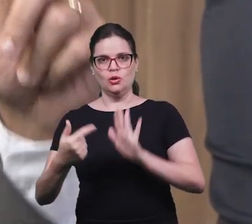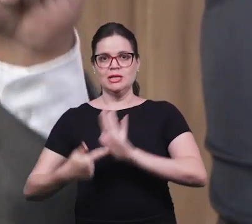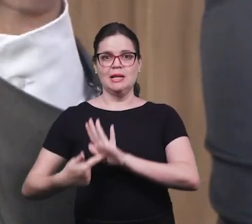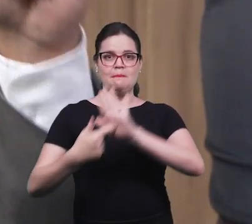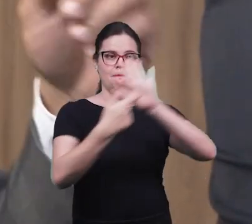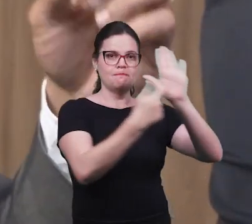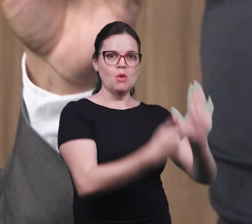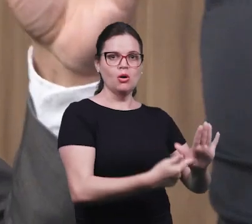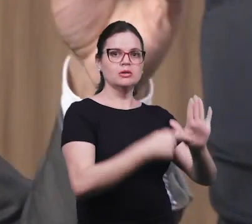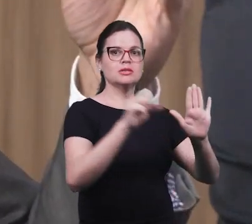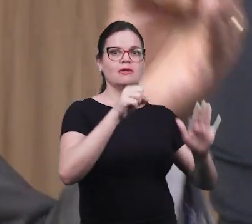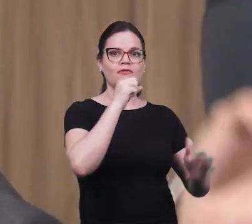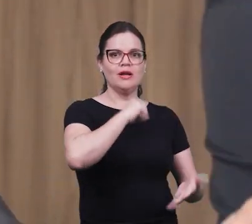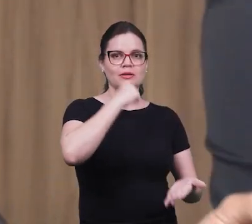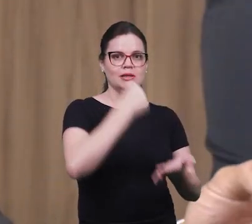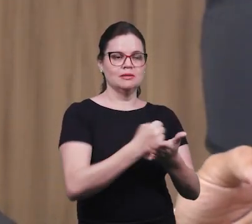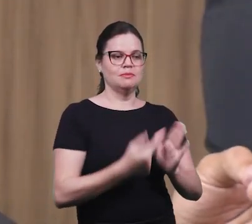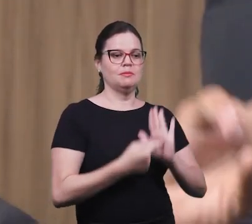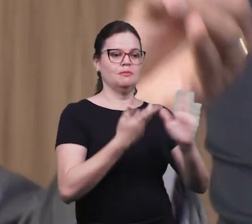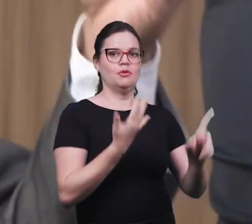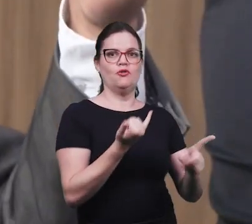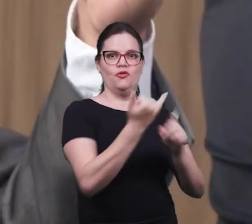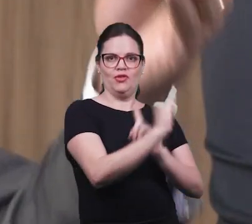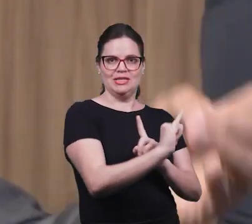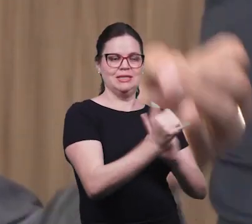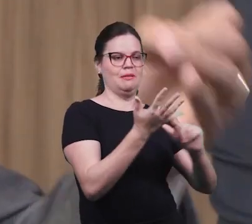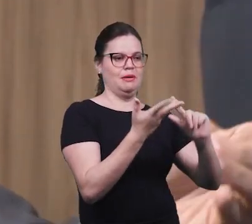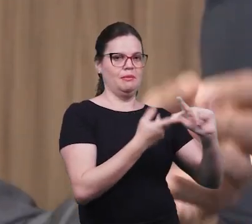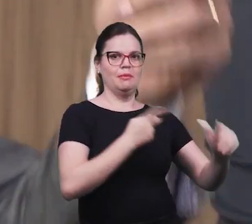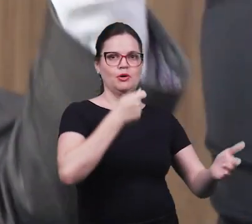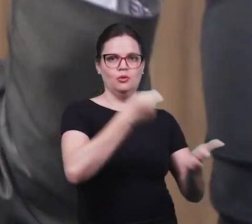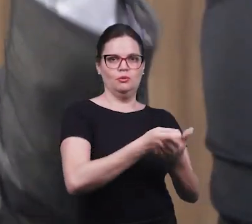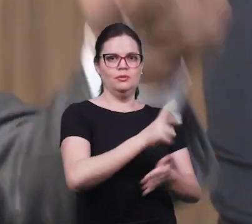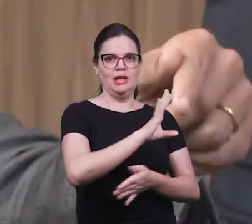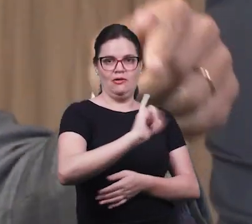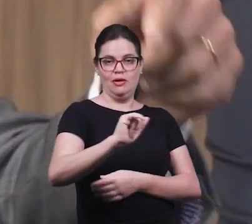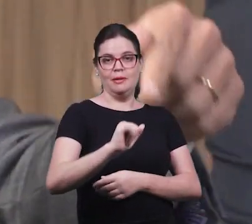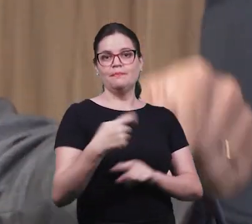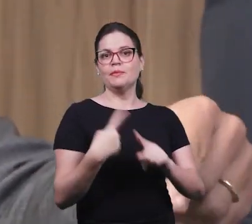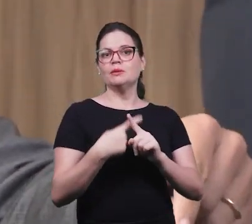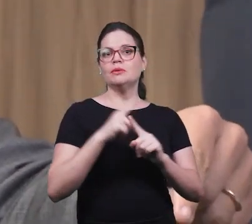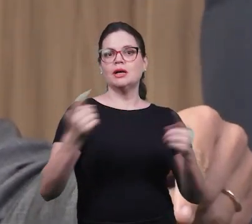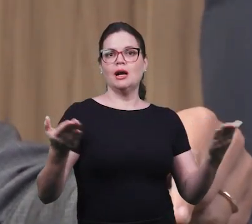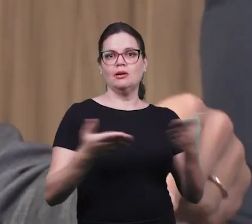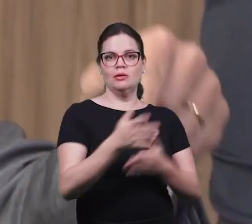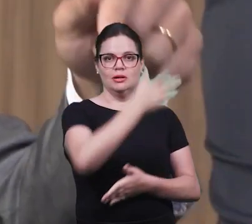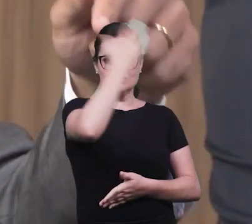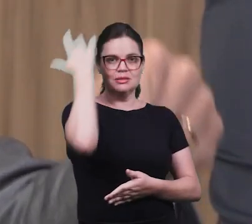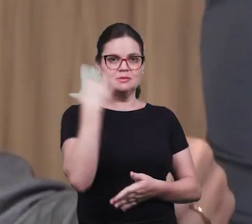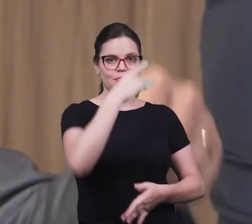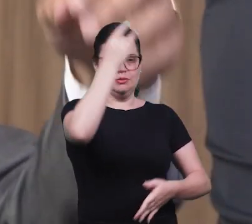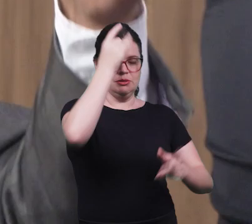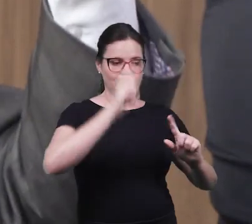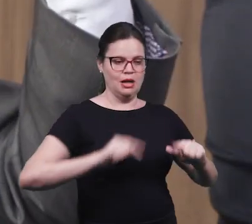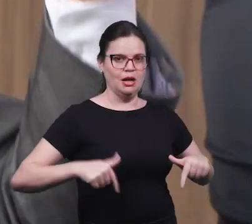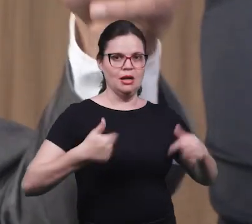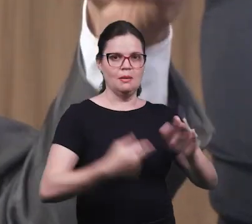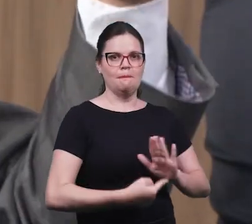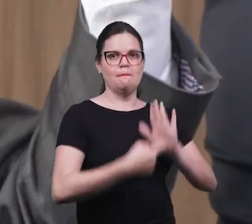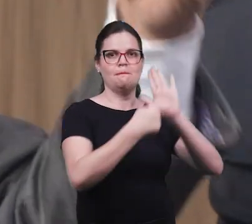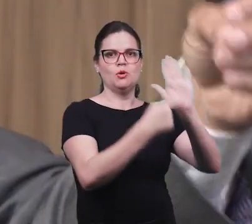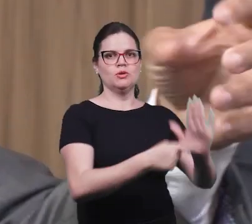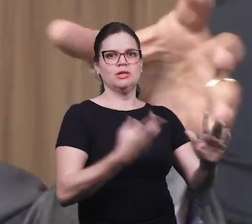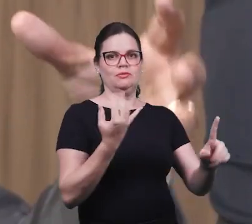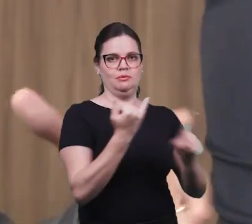apontar um contexto profético. Então, a palavra de Deus agora, sob a operação do Espírito Santo, trazia um